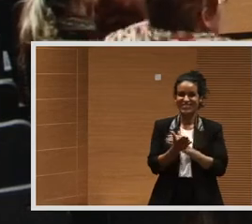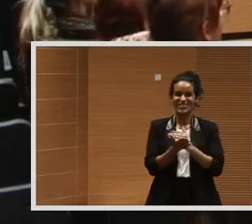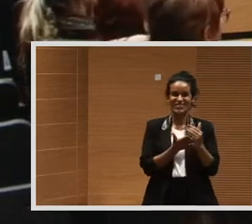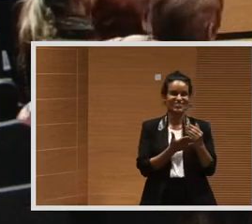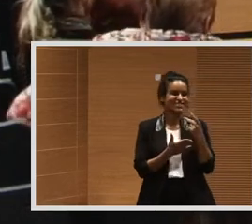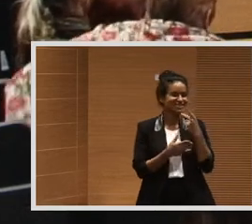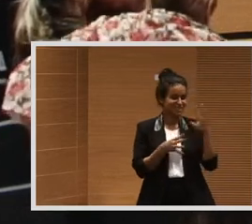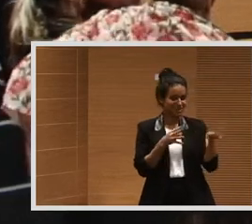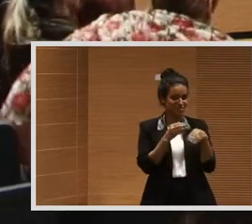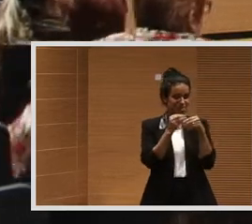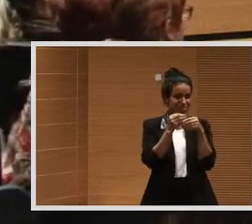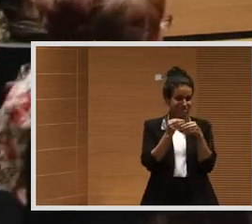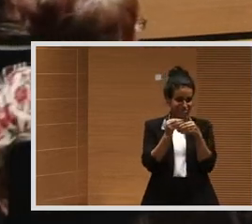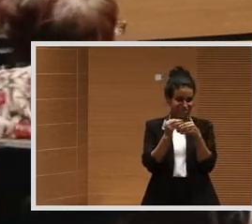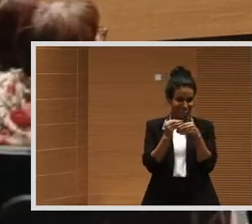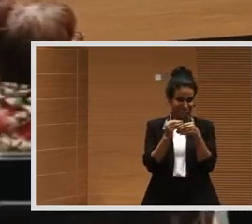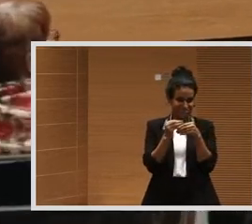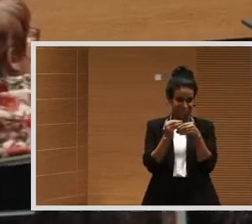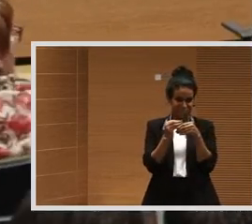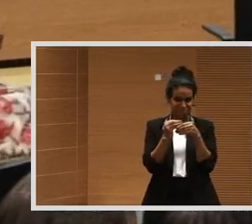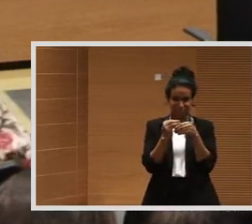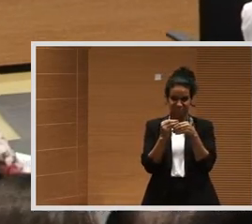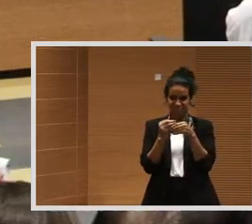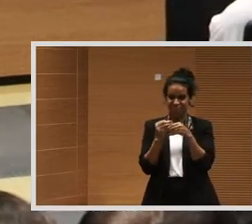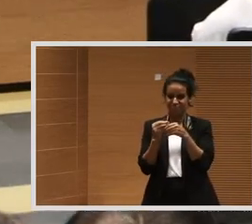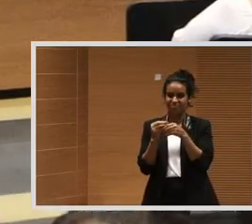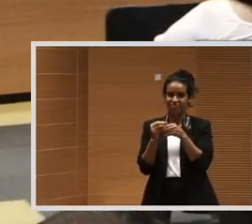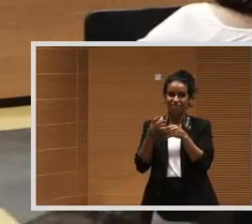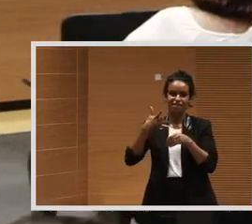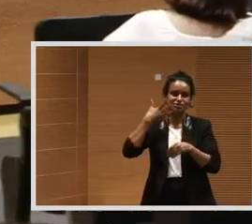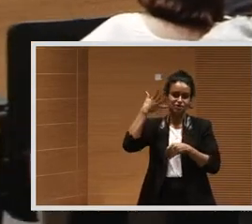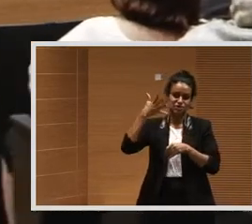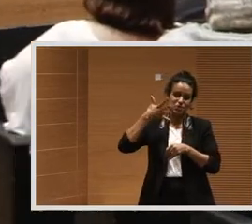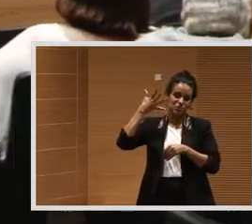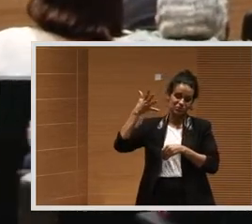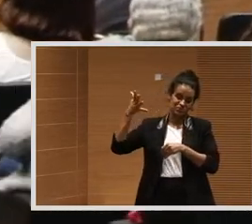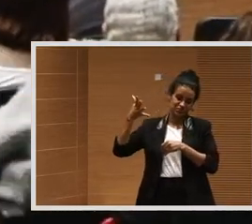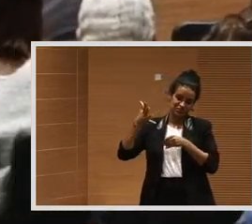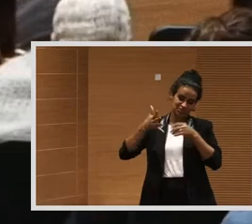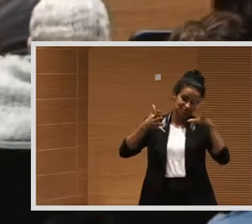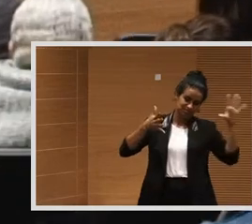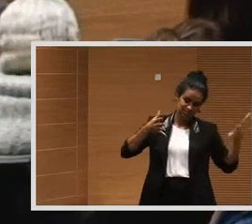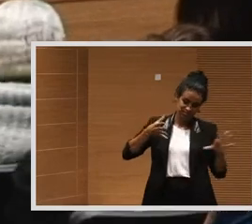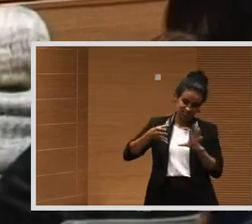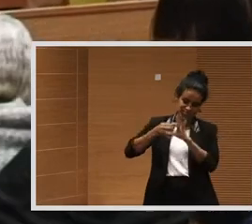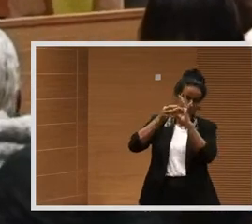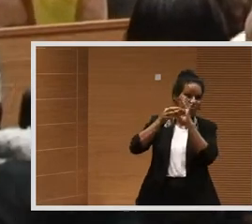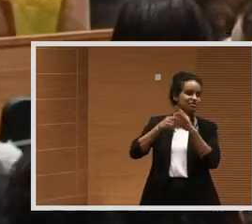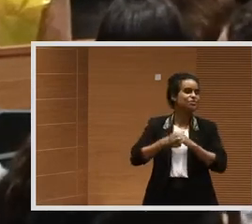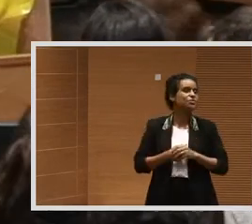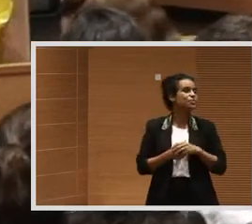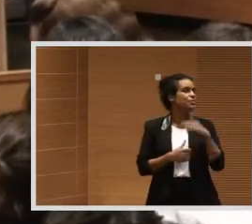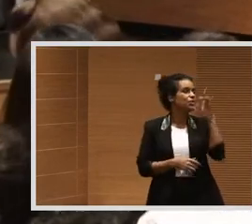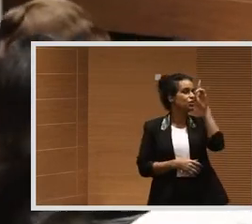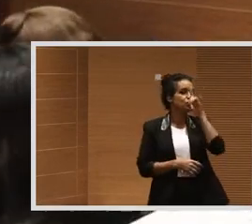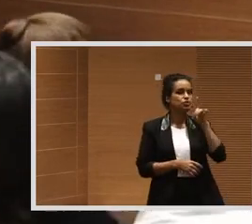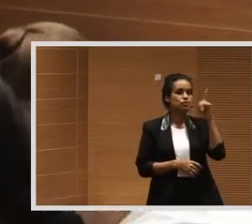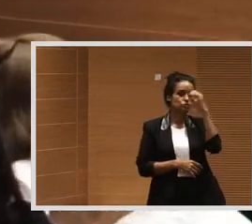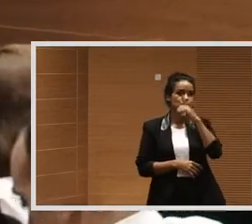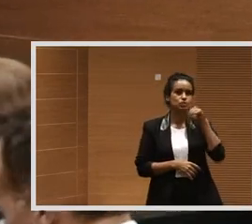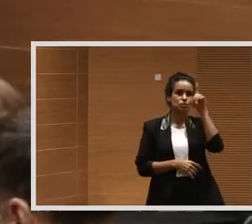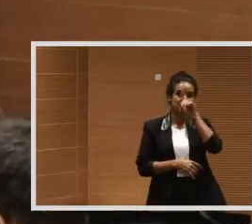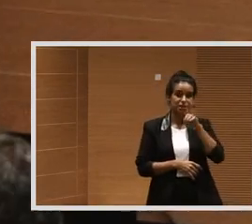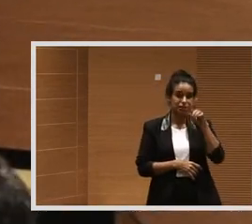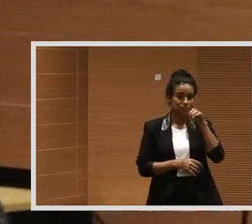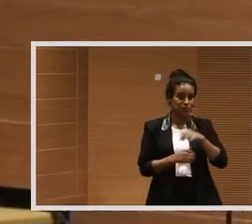acabou. Eu vou tentar começar onde você acabou. Eu acho assim, eu domingo fiz um programa com o professor Antônio